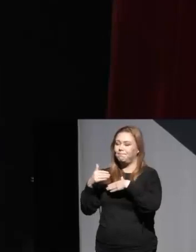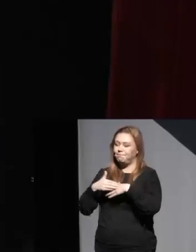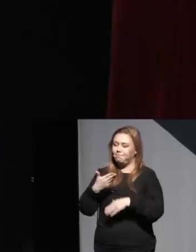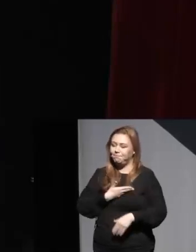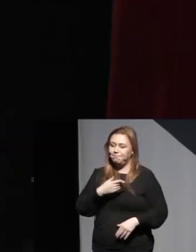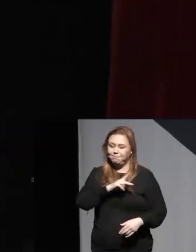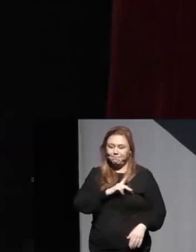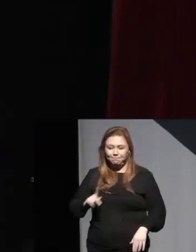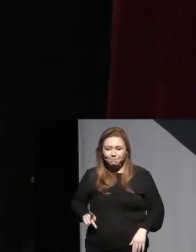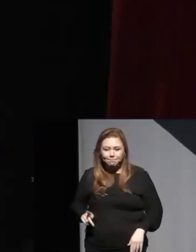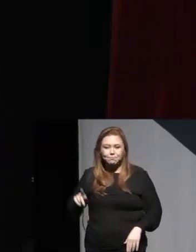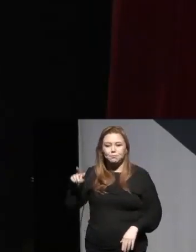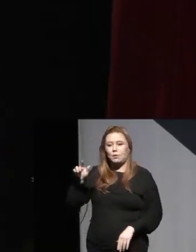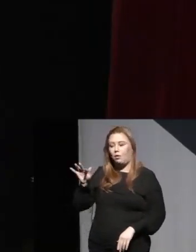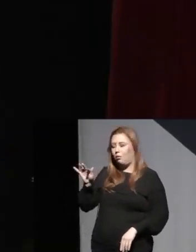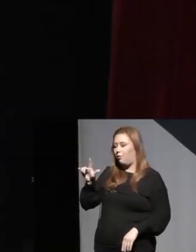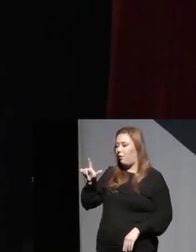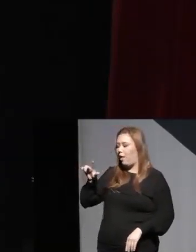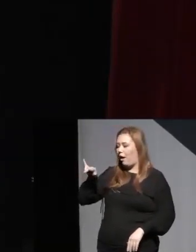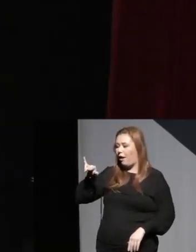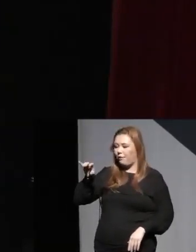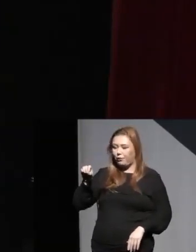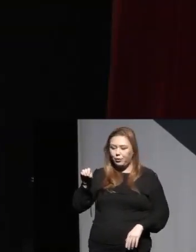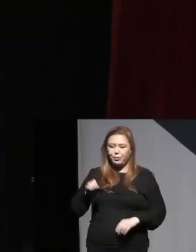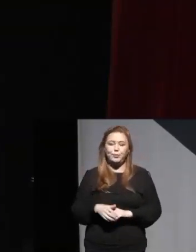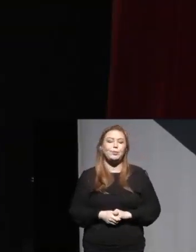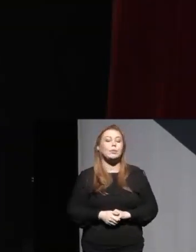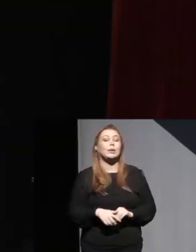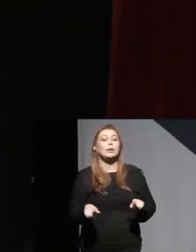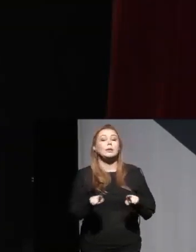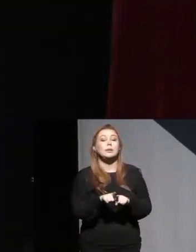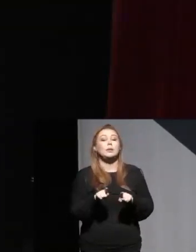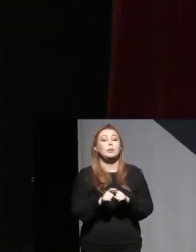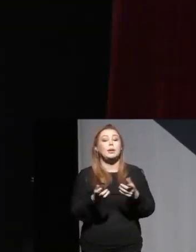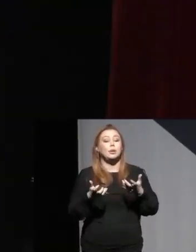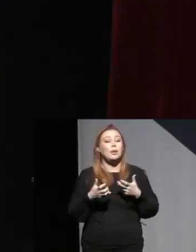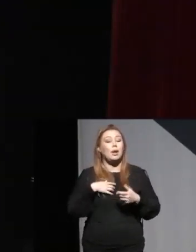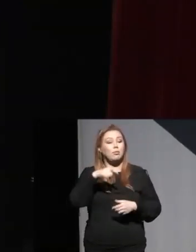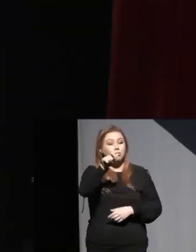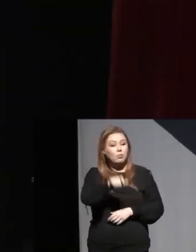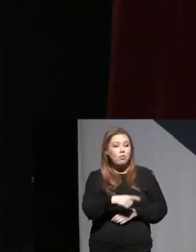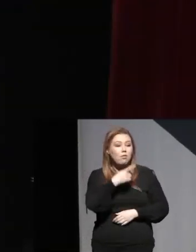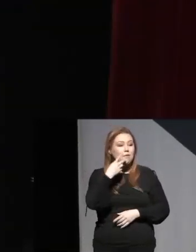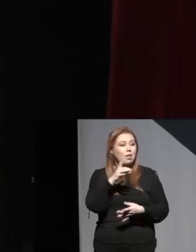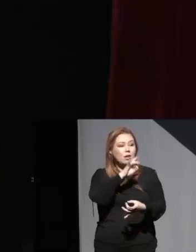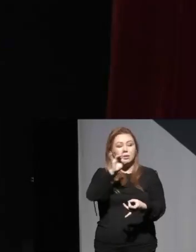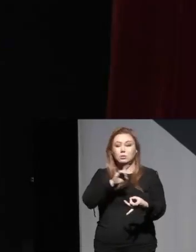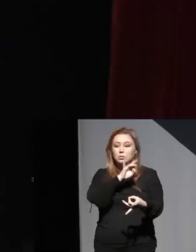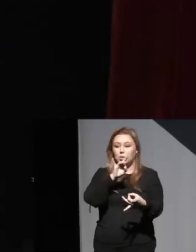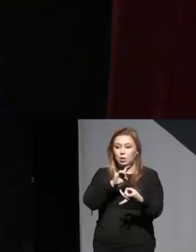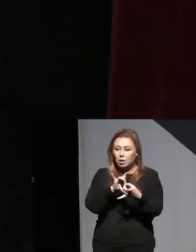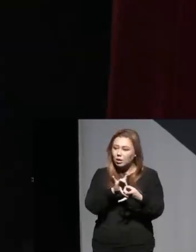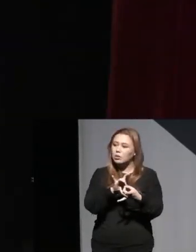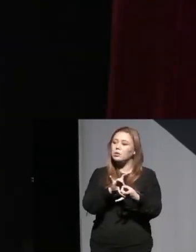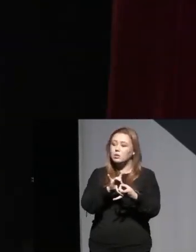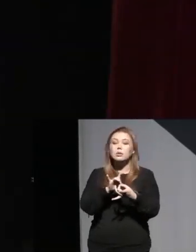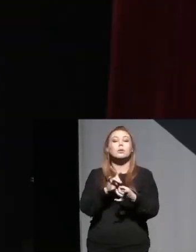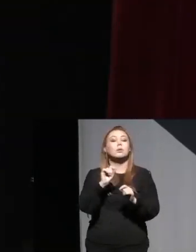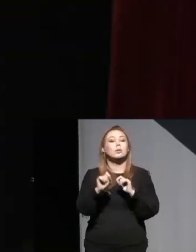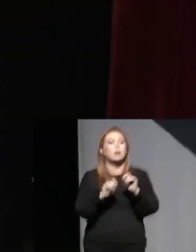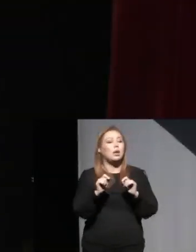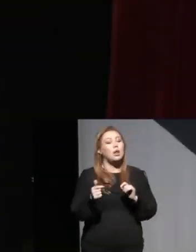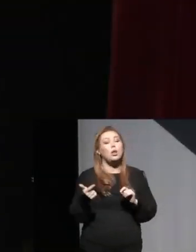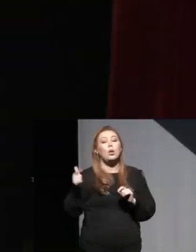mesa, Dr. Fábio Lesnau. Gostaria de fazer uma menção também específica aos nossos outros